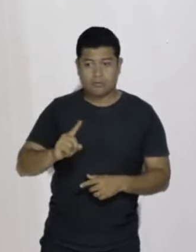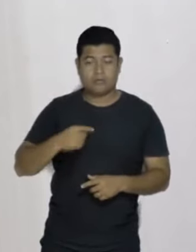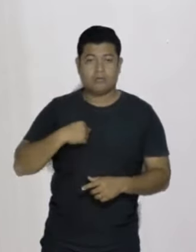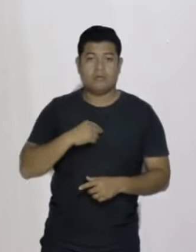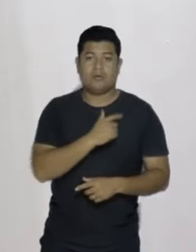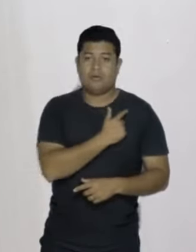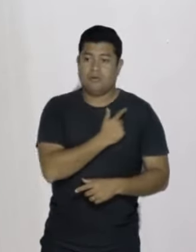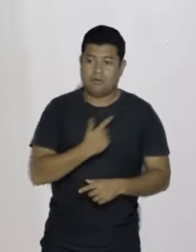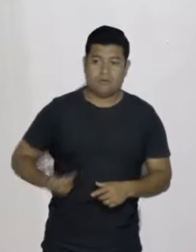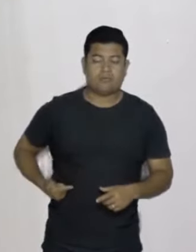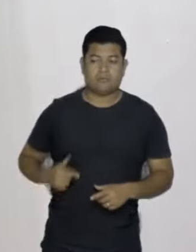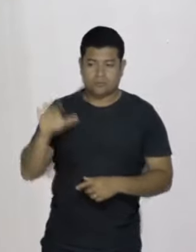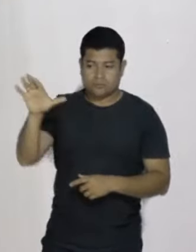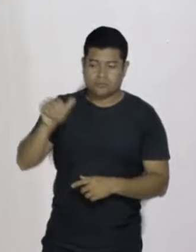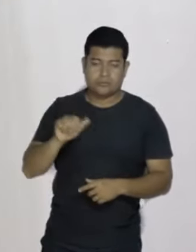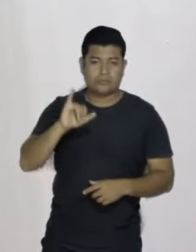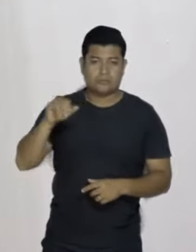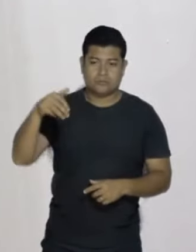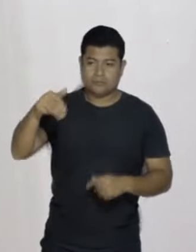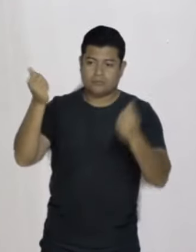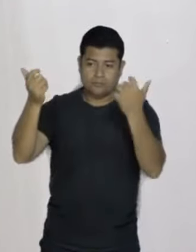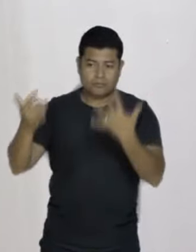disso nessa escola